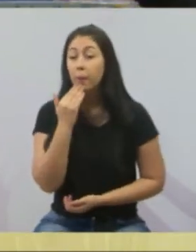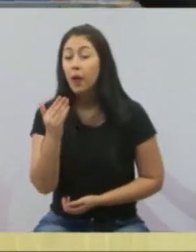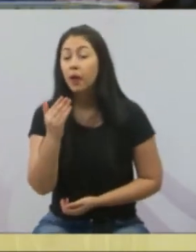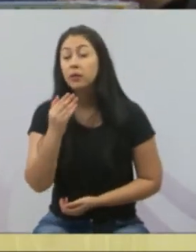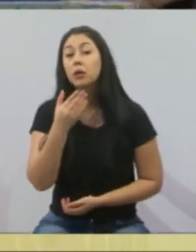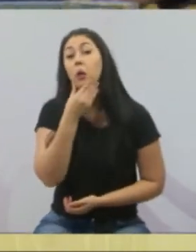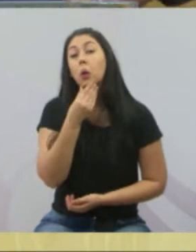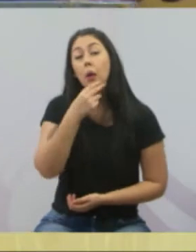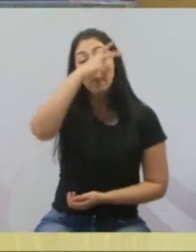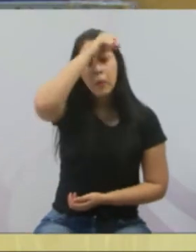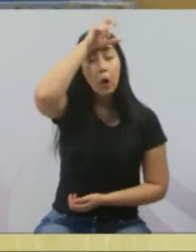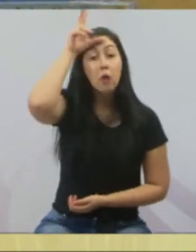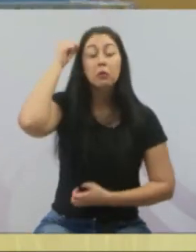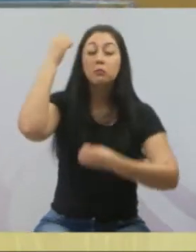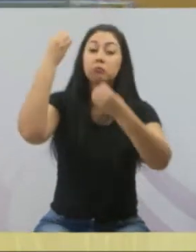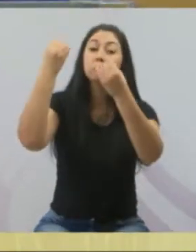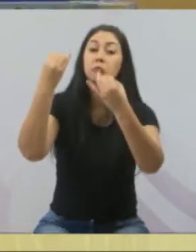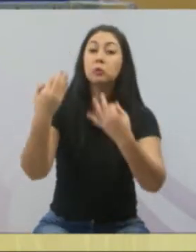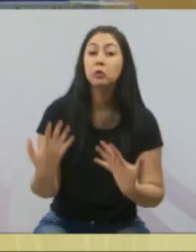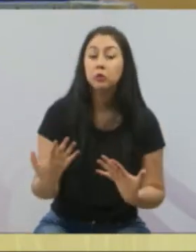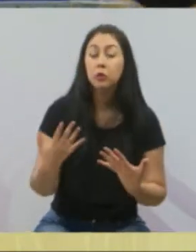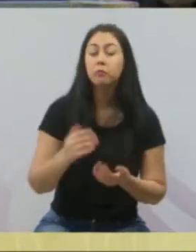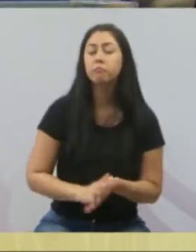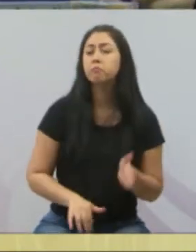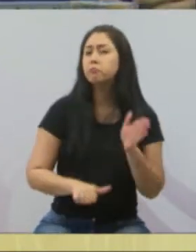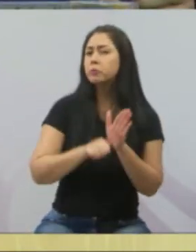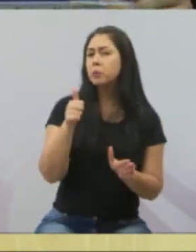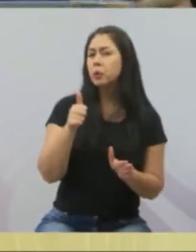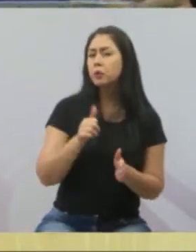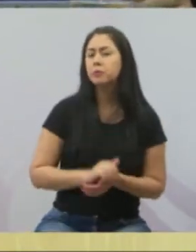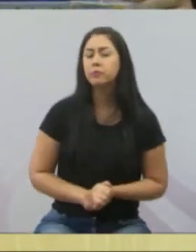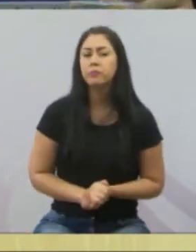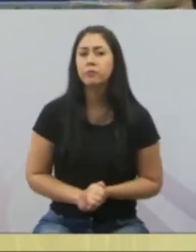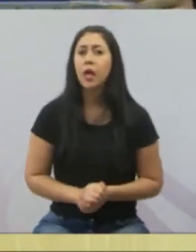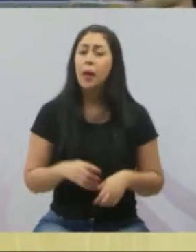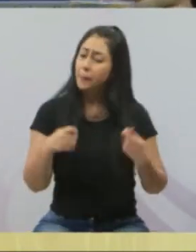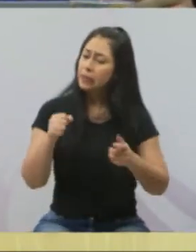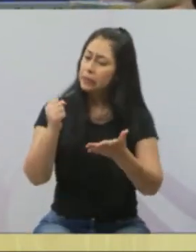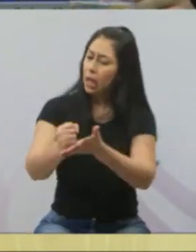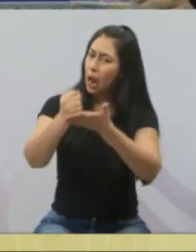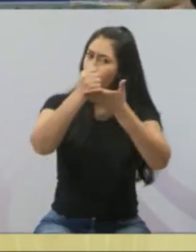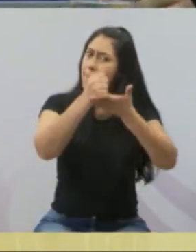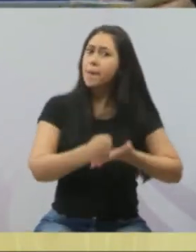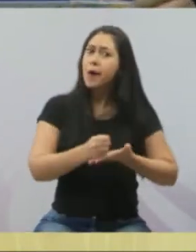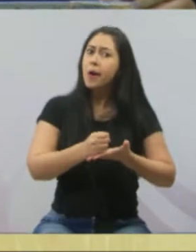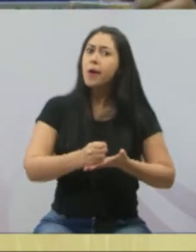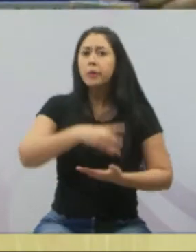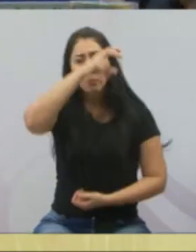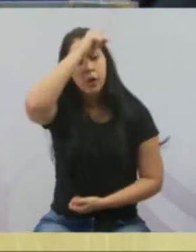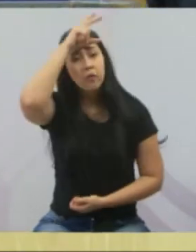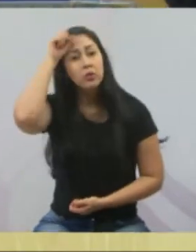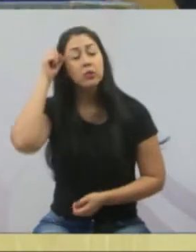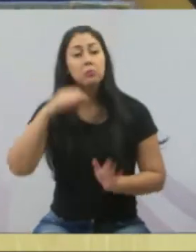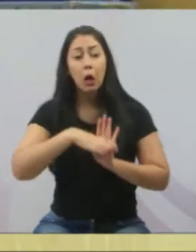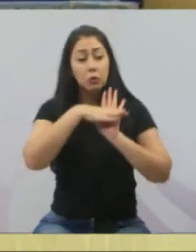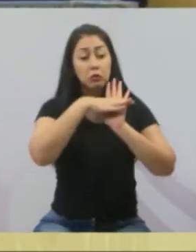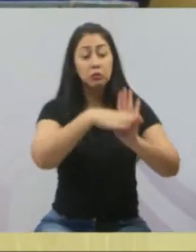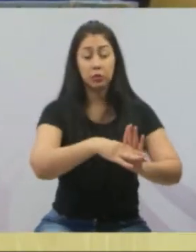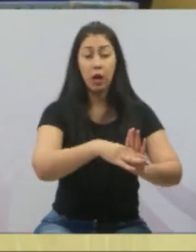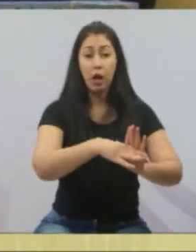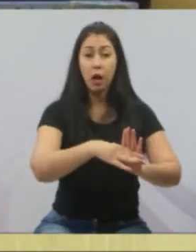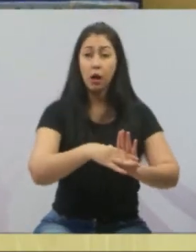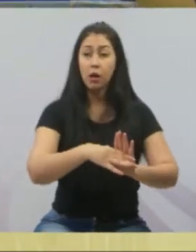bairro Bandeira 2, em Jacareí. Assim sendo, muito respeitosamente, recorremos à compreensão e aos prestes dessa concessionária e, antecipando o agradecimento pela